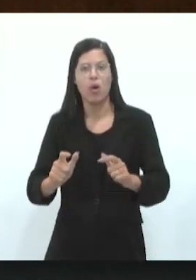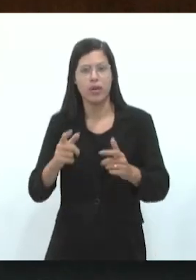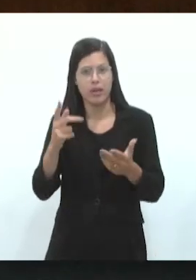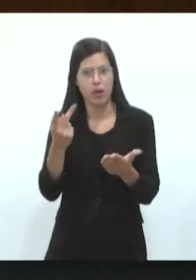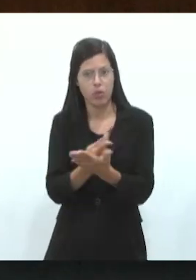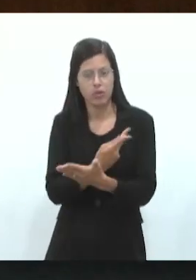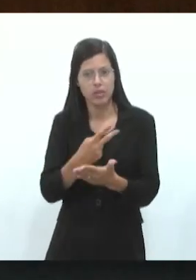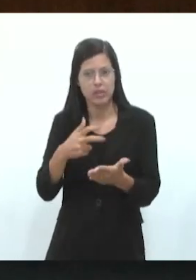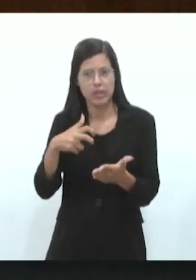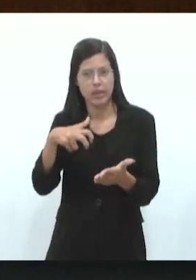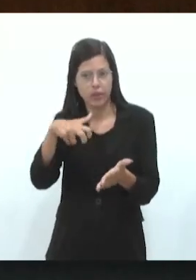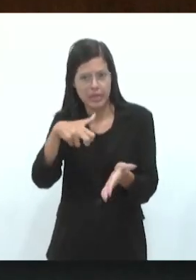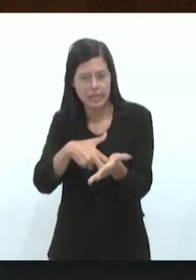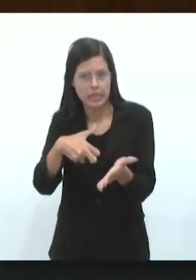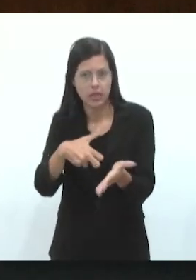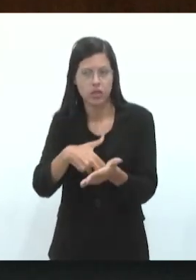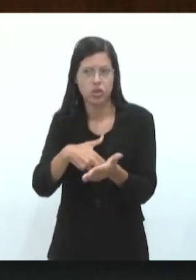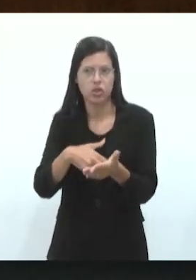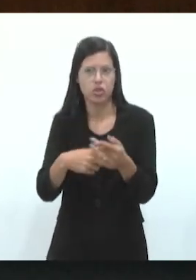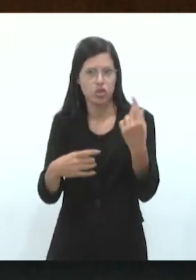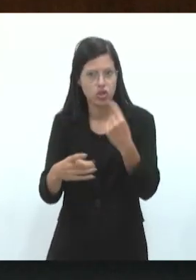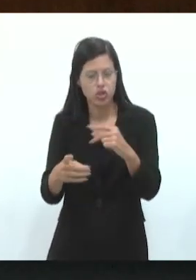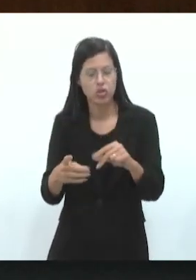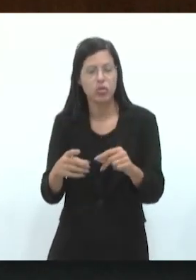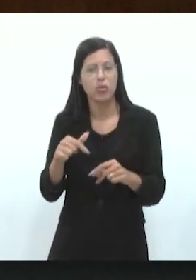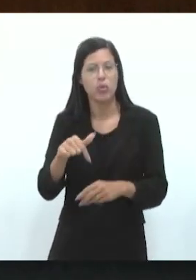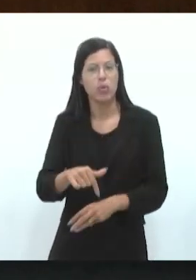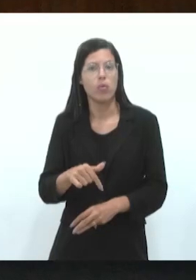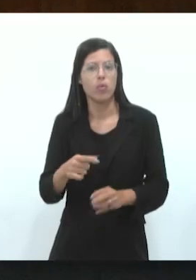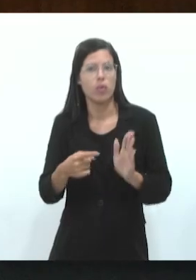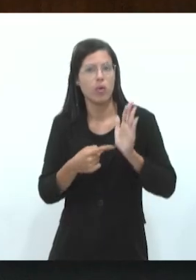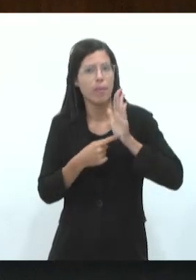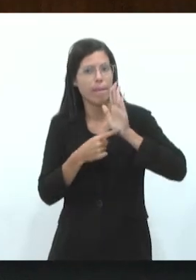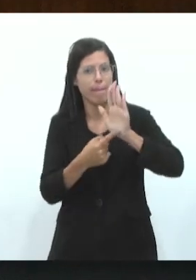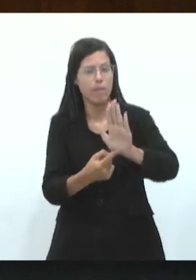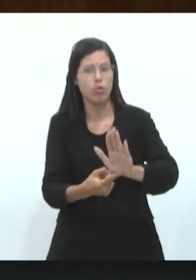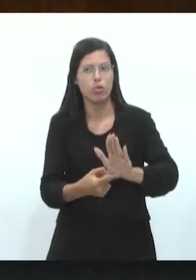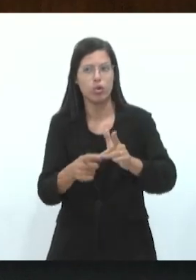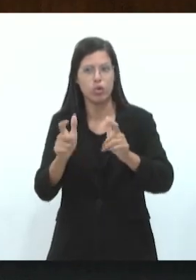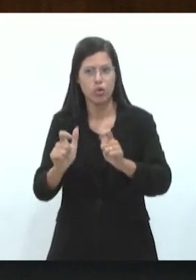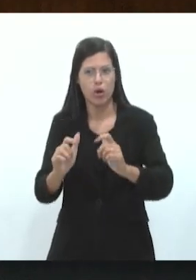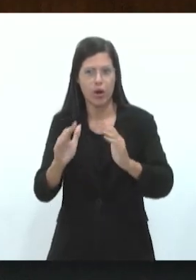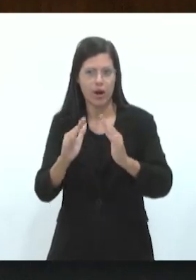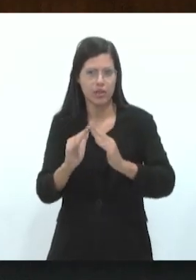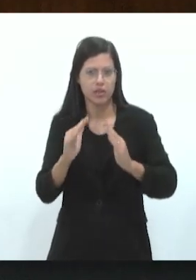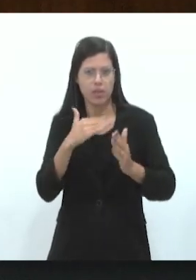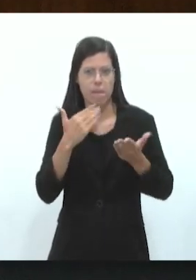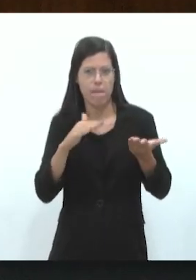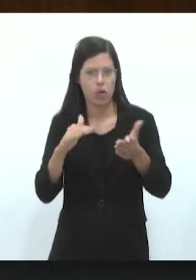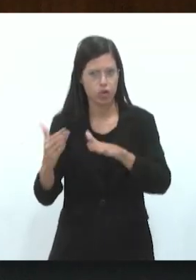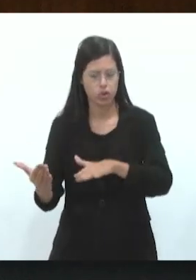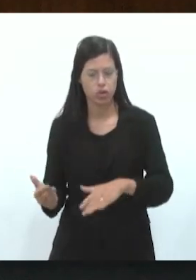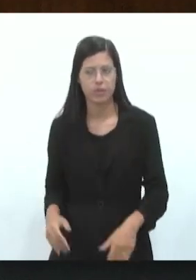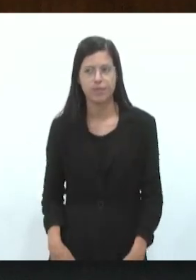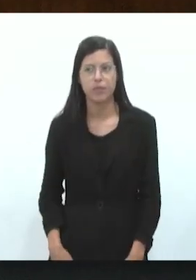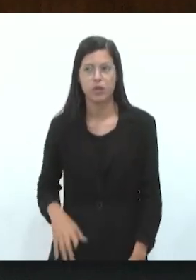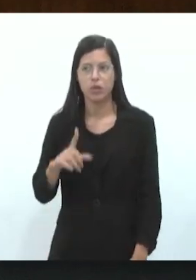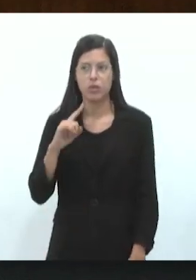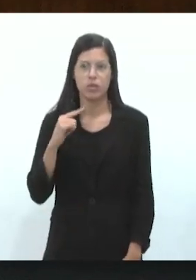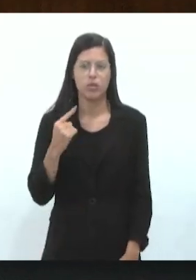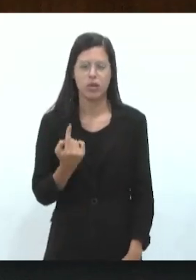e assim desvendou esse equipamento clandestino da tortura que é a Casa da Morte. Nós, lá atrás, em